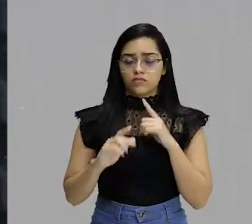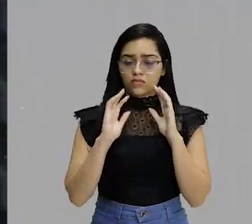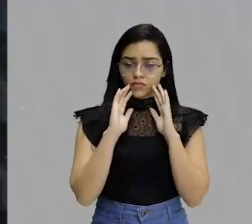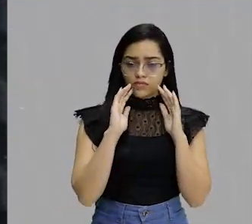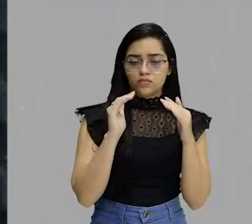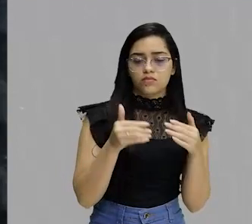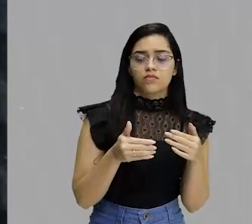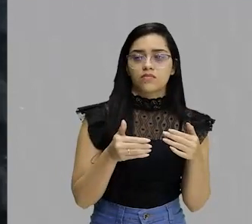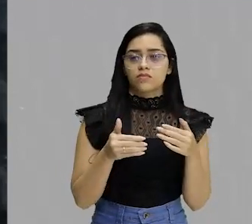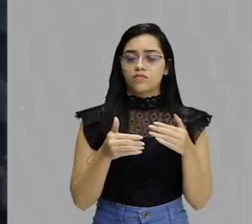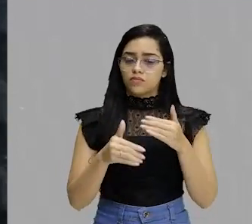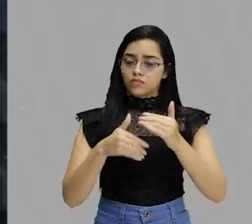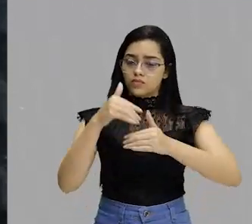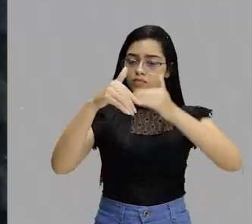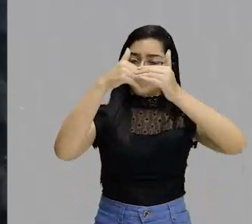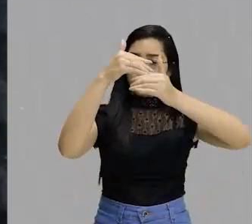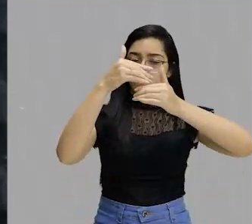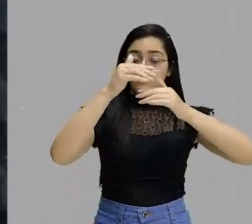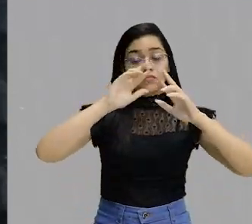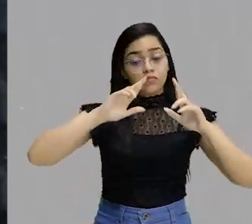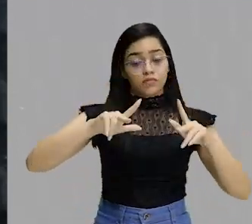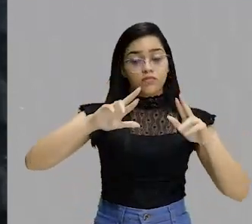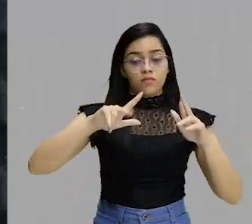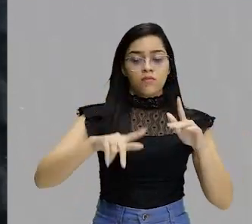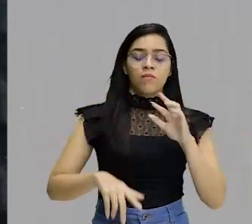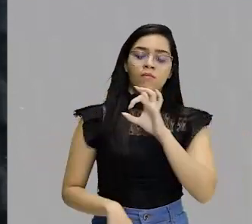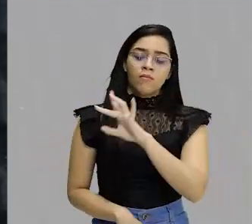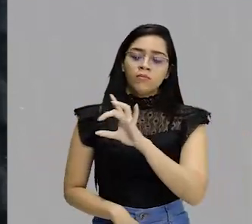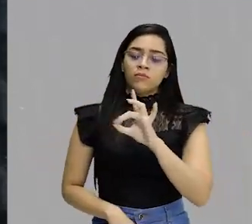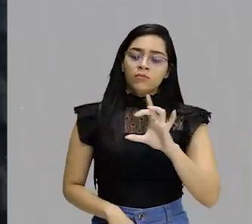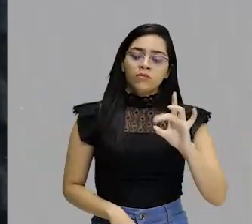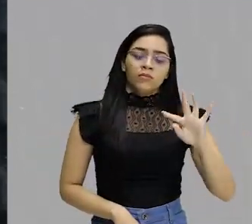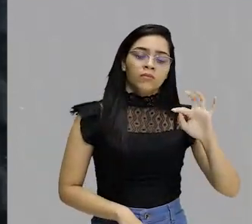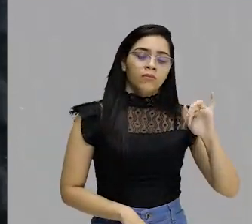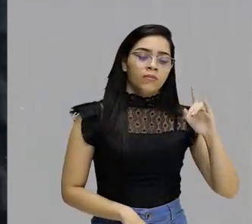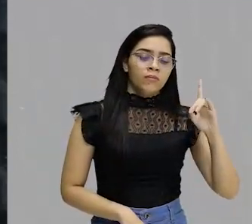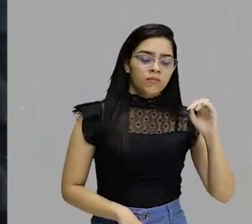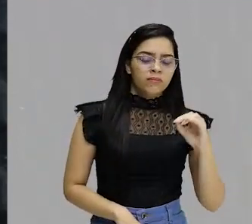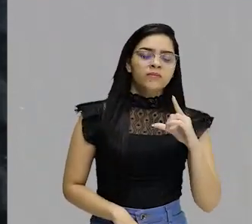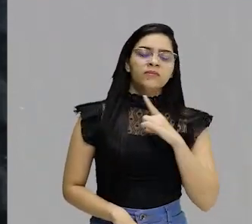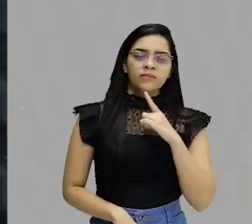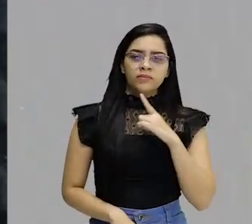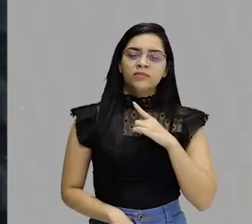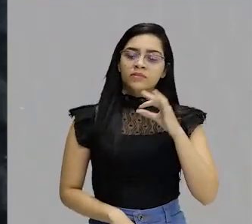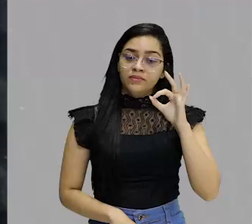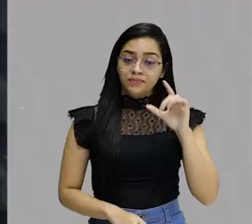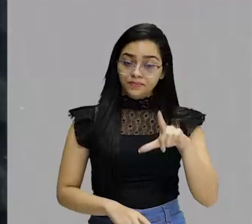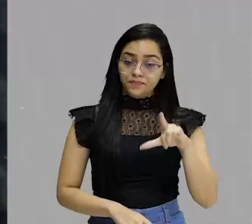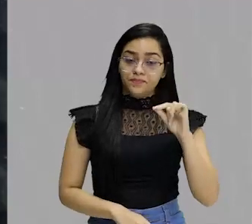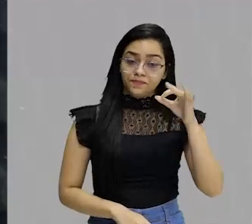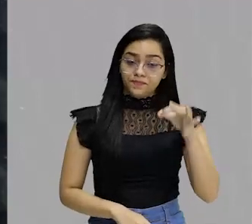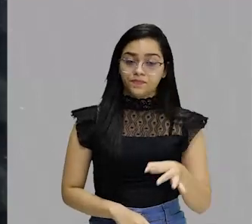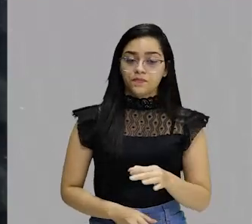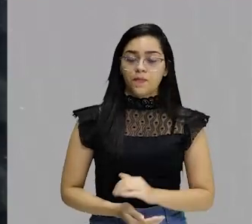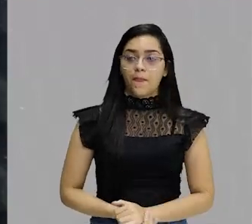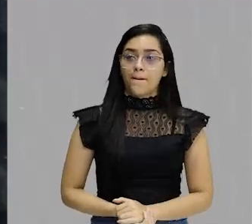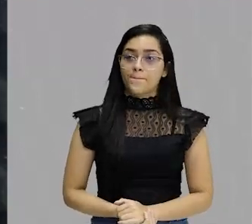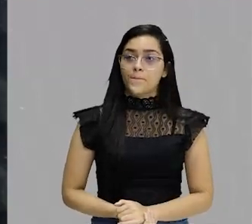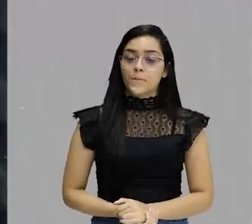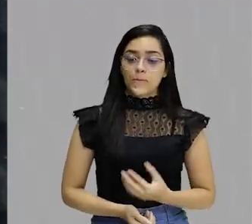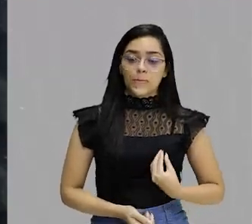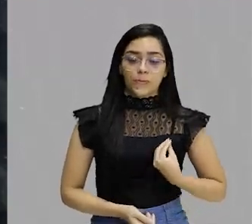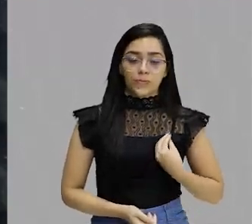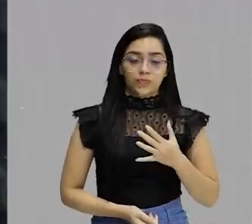especialidade elevada, ou seja, cada tecido tem a sua função bem definida.